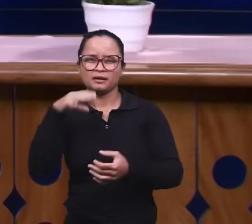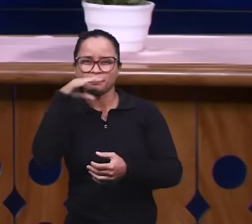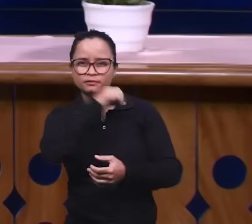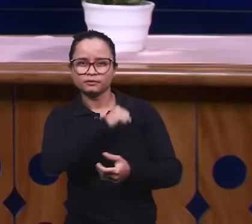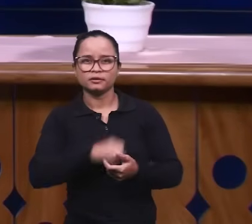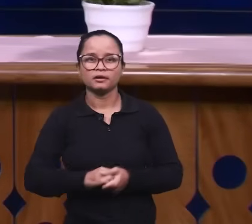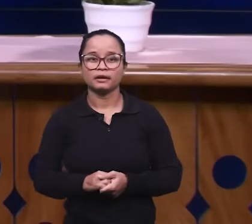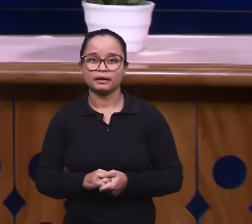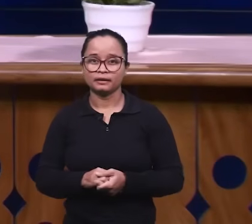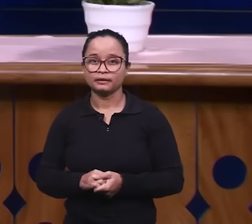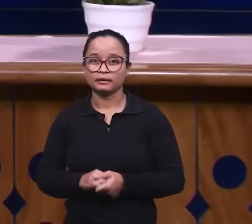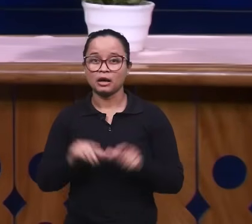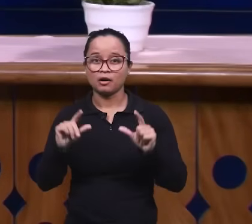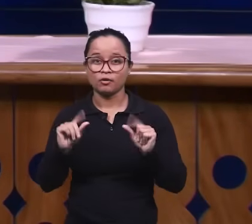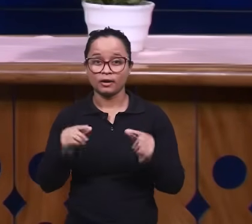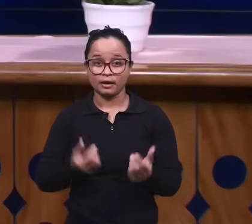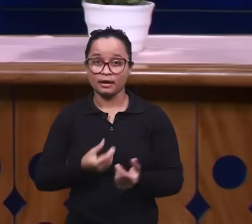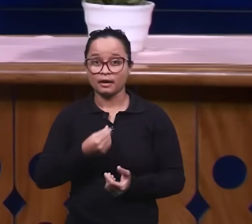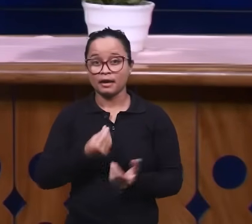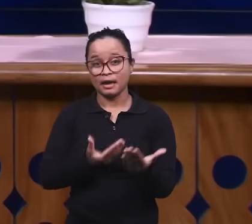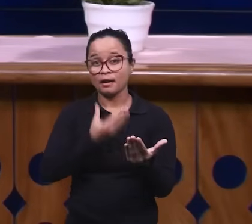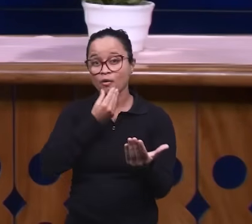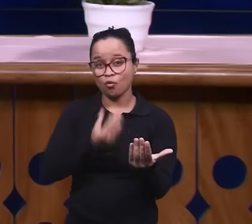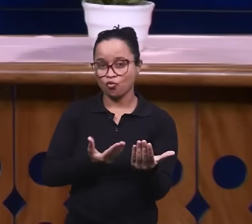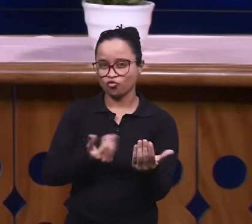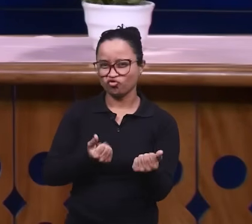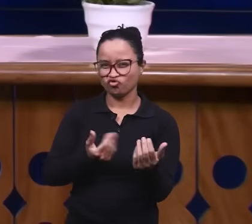que era um jovem rico, que o Senhor mandou ele